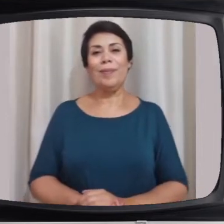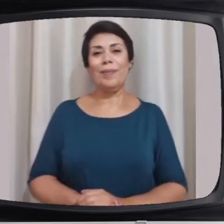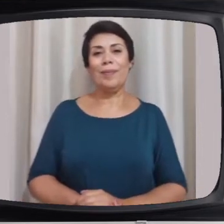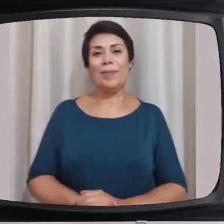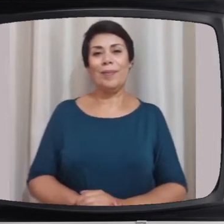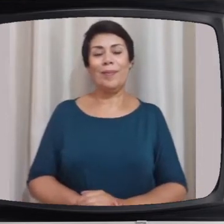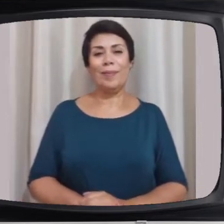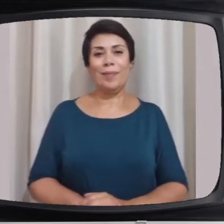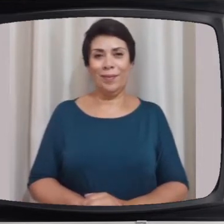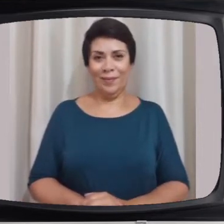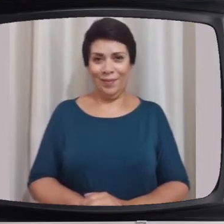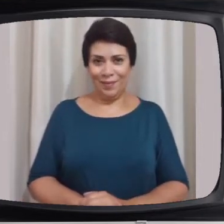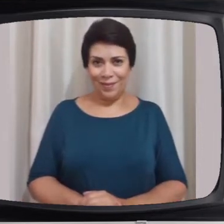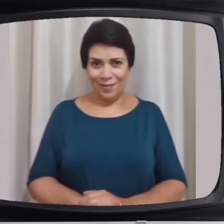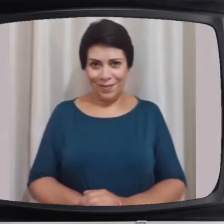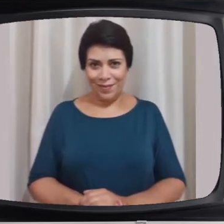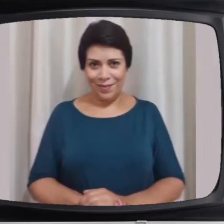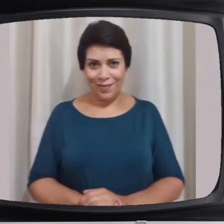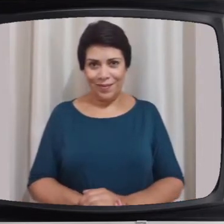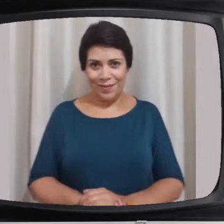final.